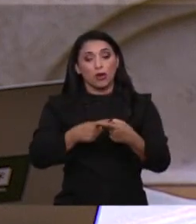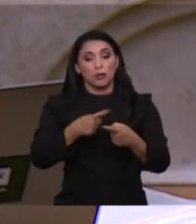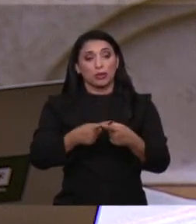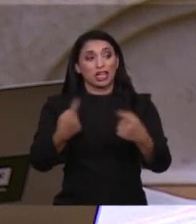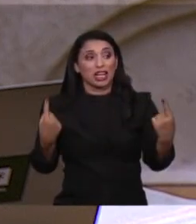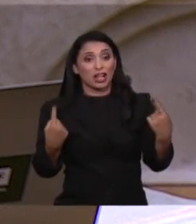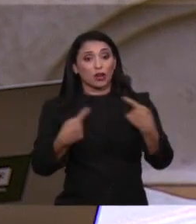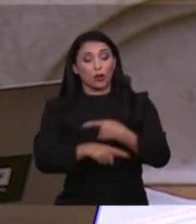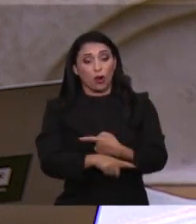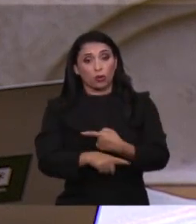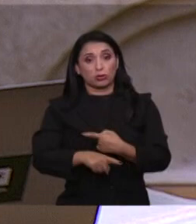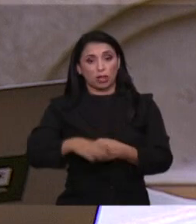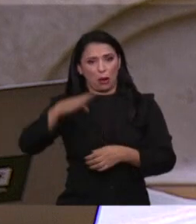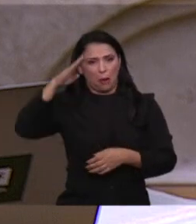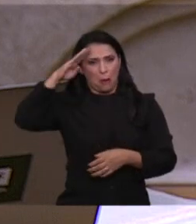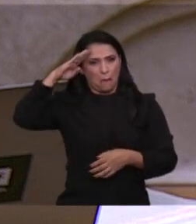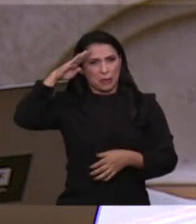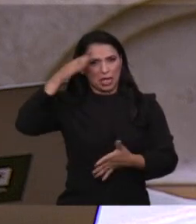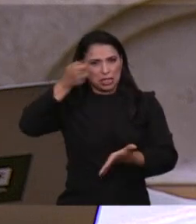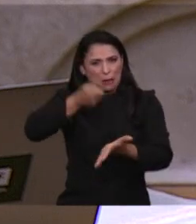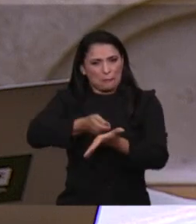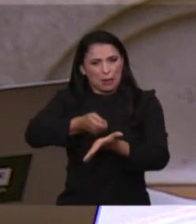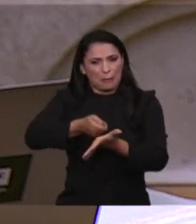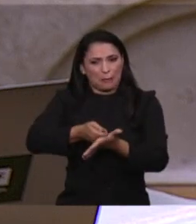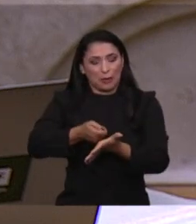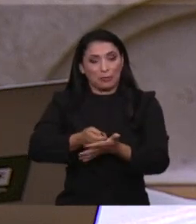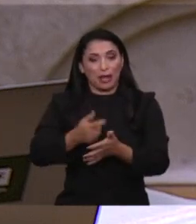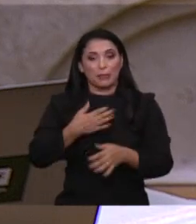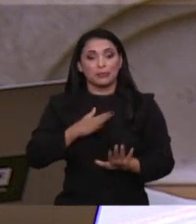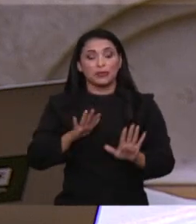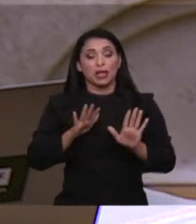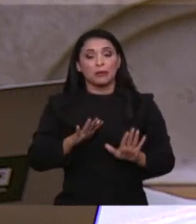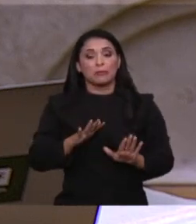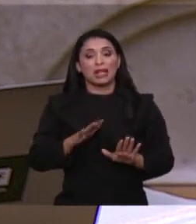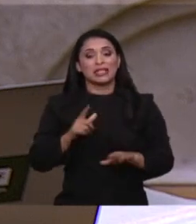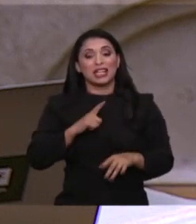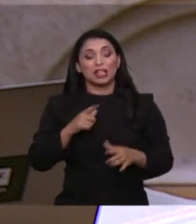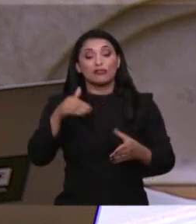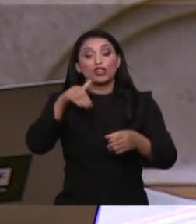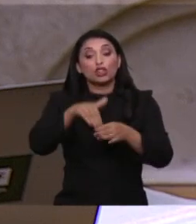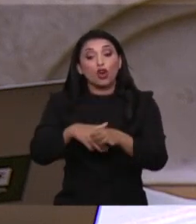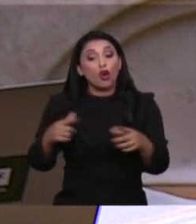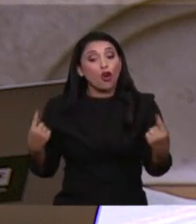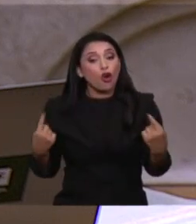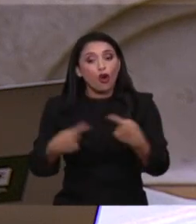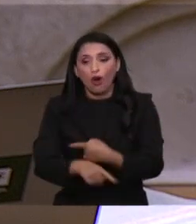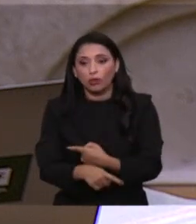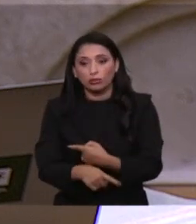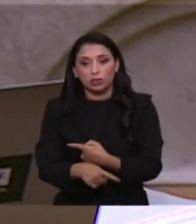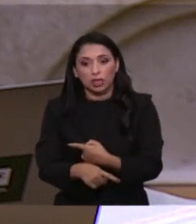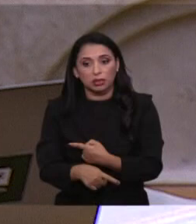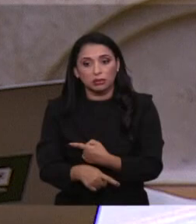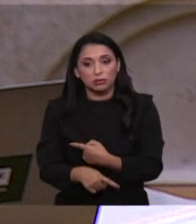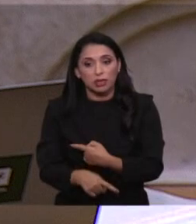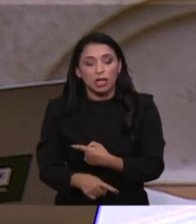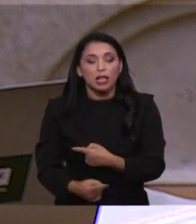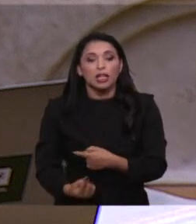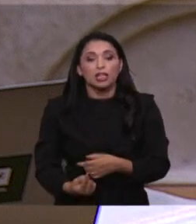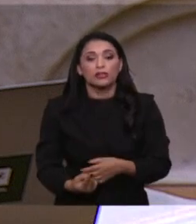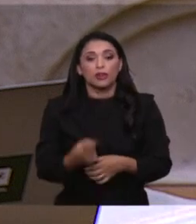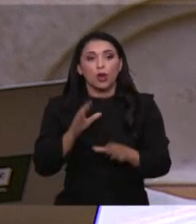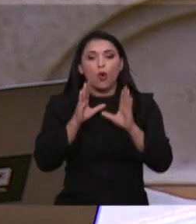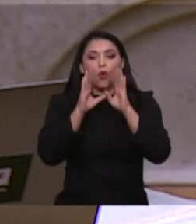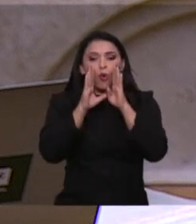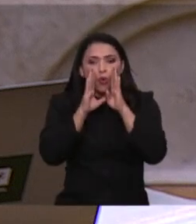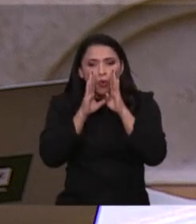na época. Mas, por convicção filosófica ou religiosa, ele votou contra. E foi a única grande vaia que